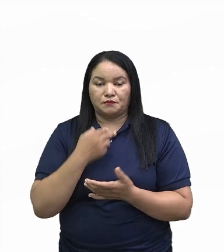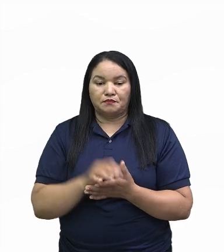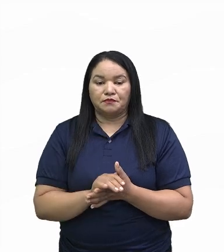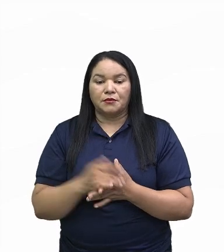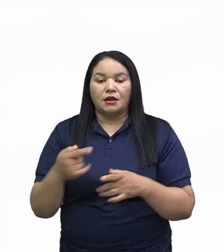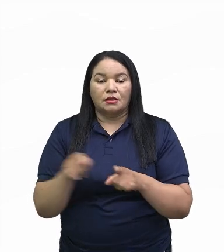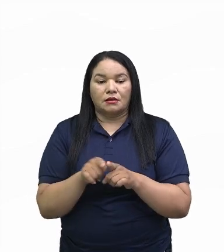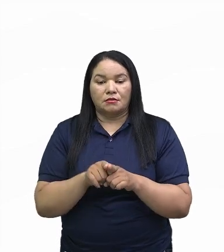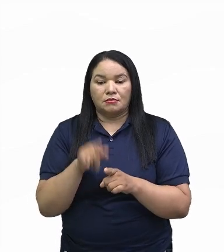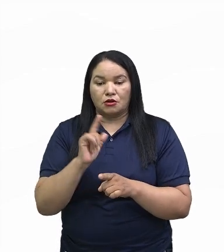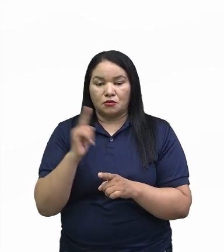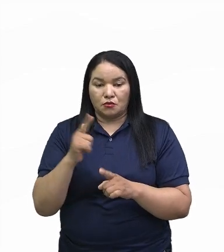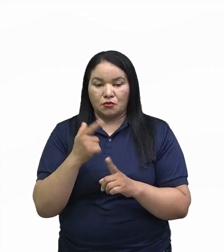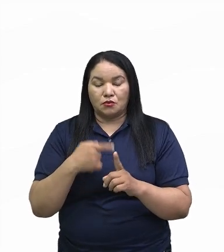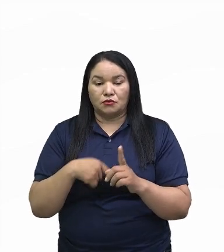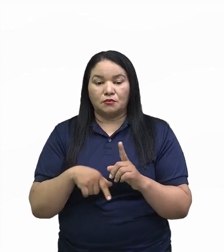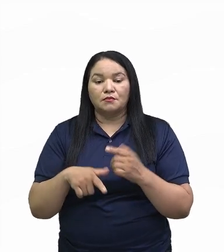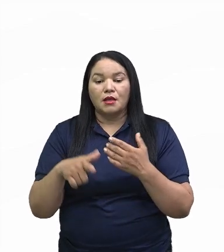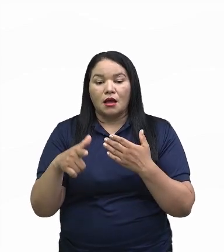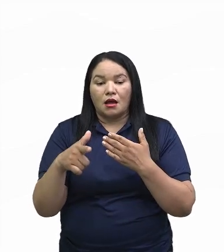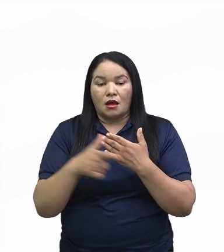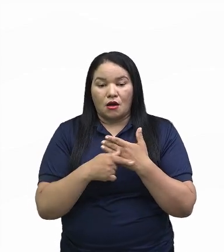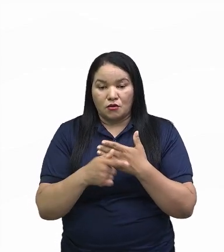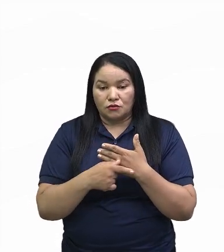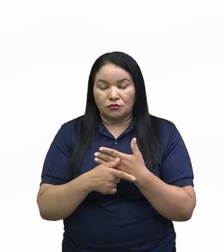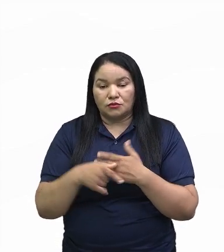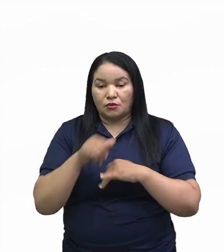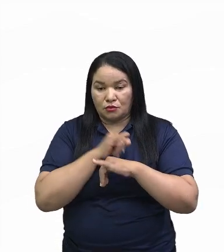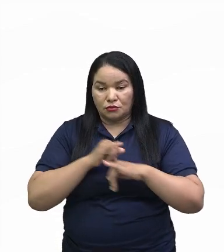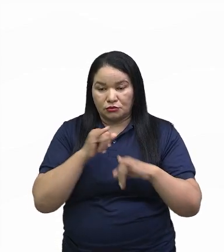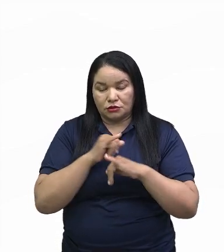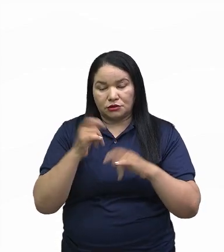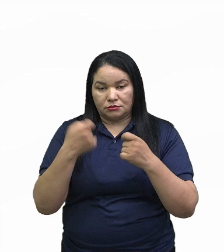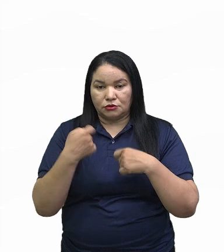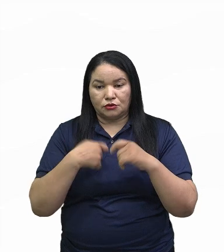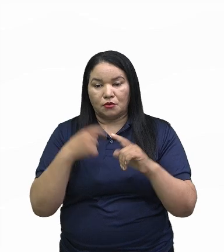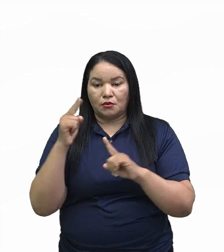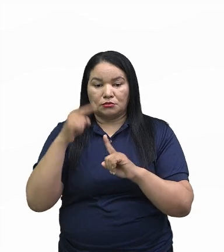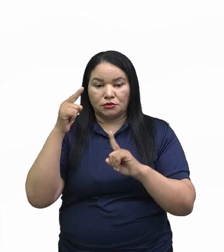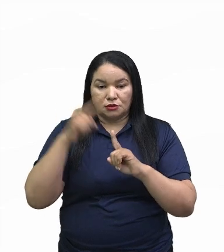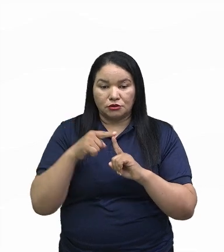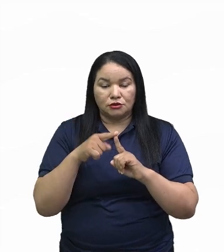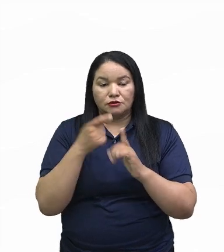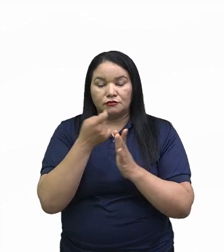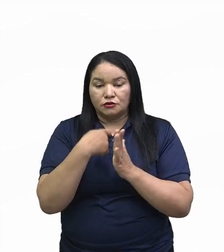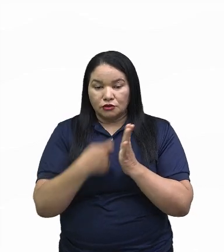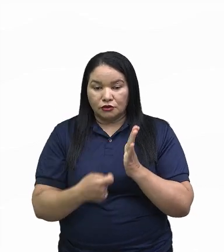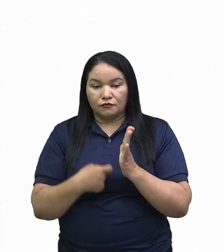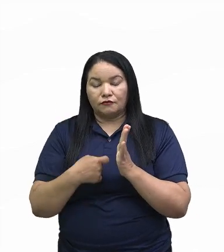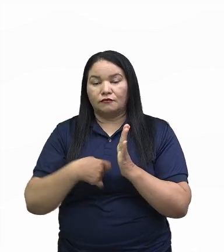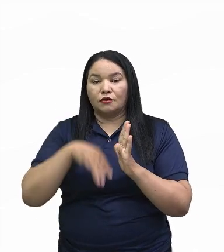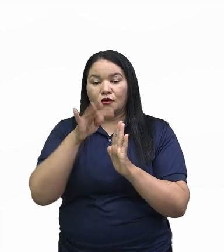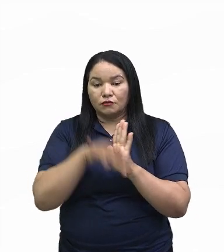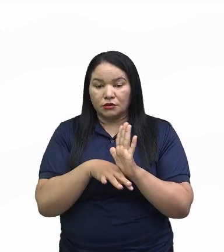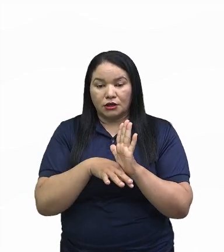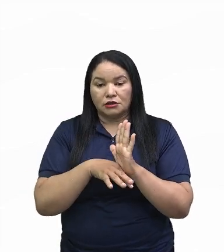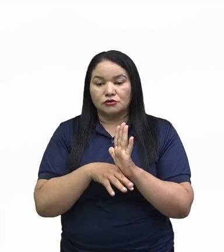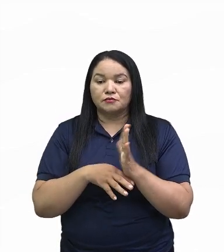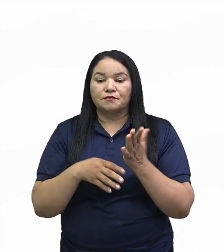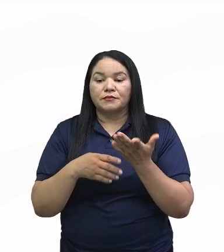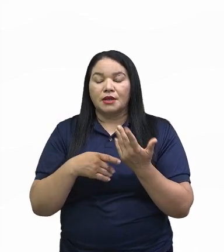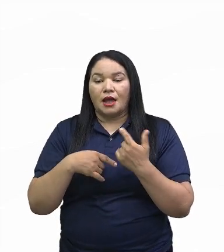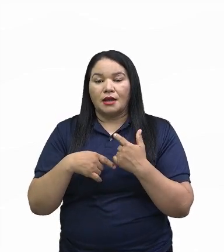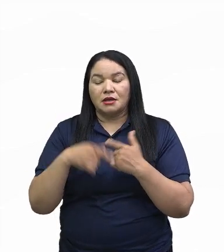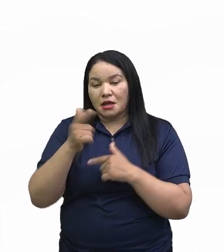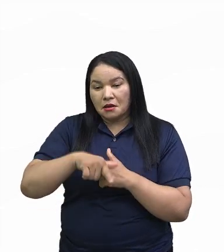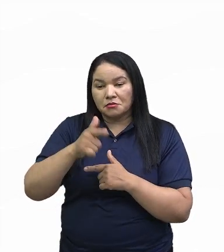tem como principal objetivo escrever um texto fluido, sem repetir informações. A sua função é